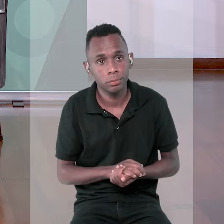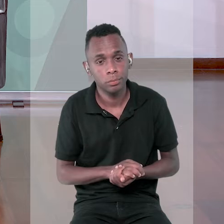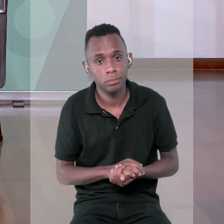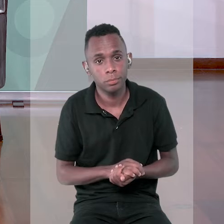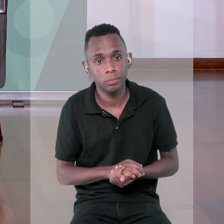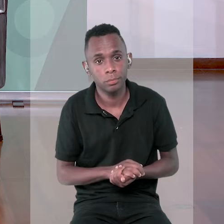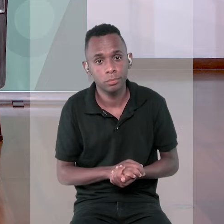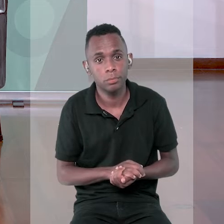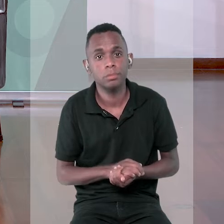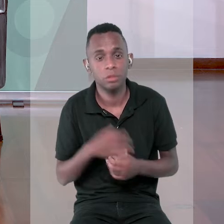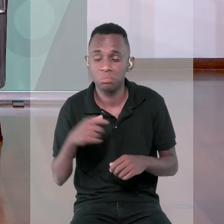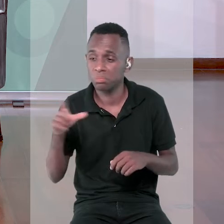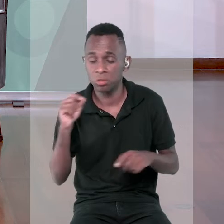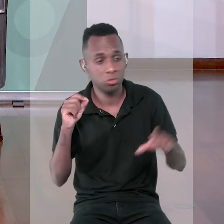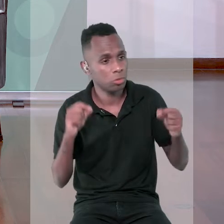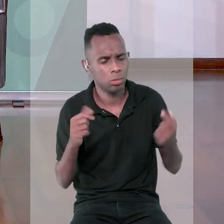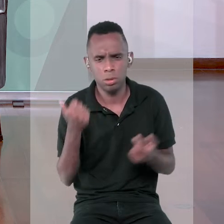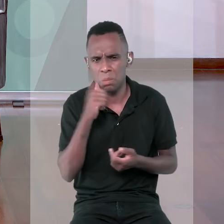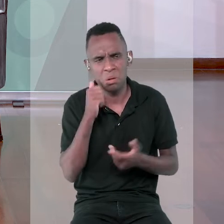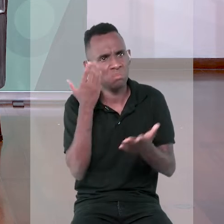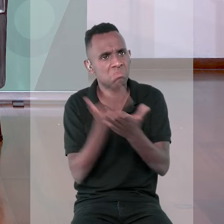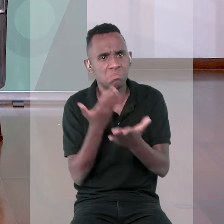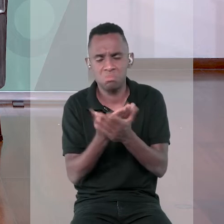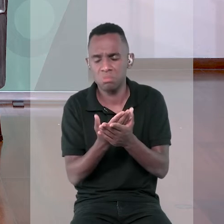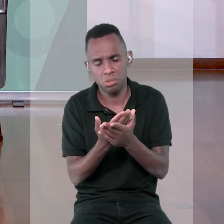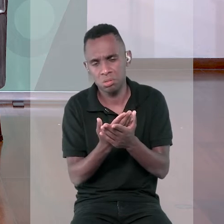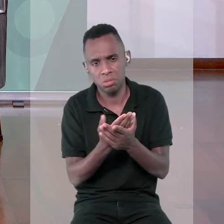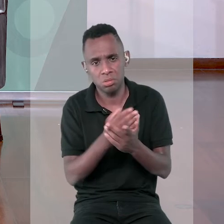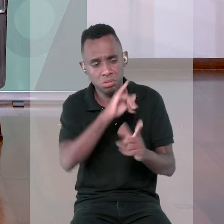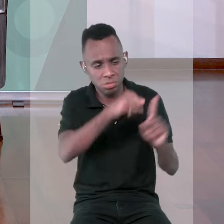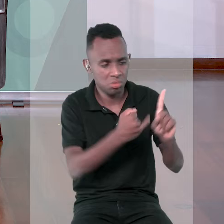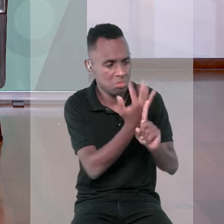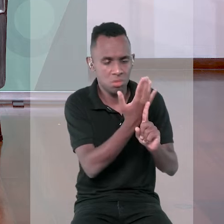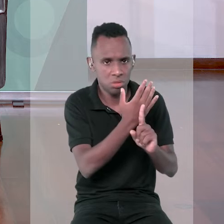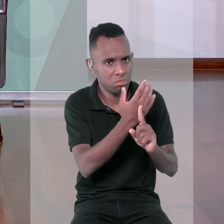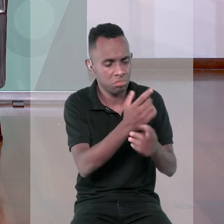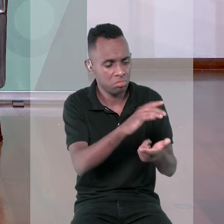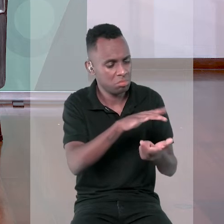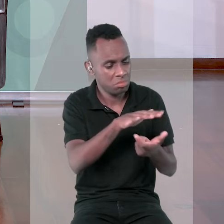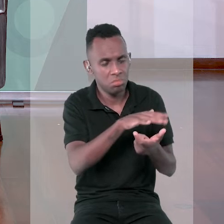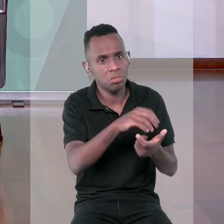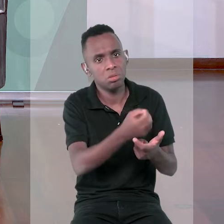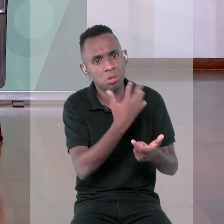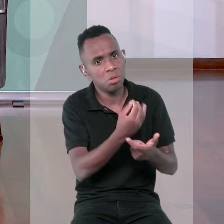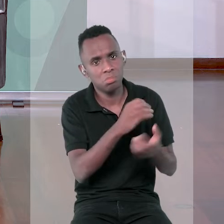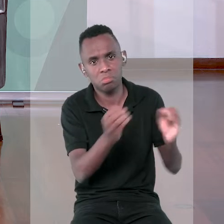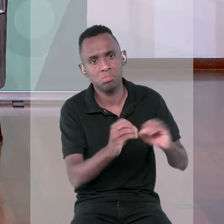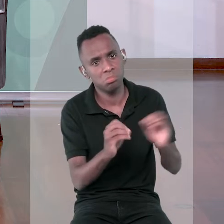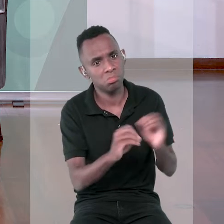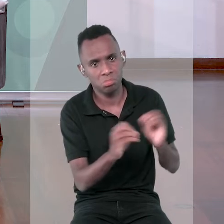E eram essas as opções que ela tinha. Uma mulher que não vai estudar, como Joana d'Arc era analfabeta, Maria Quitéria, porque a